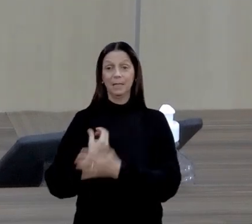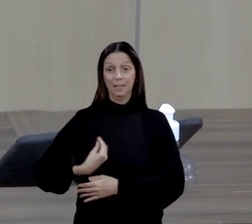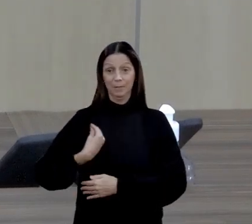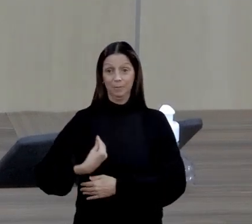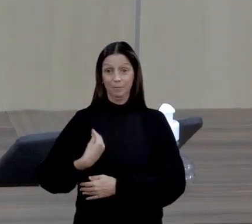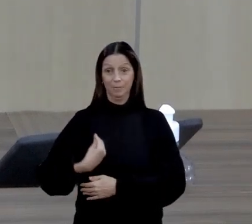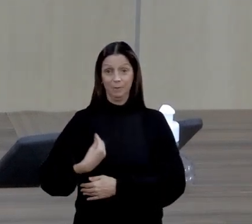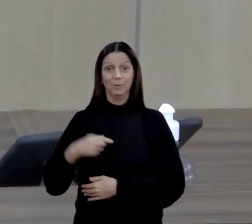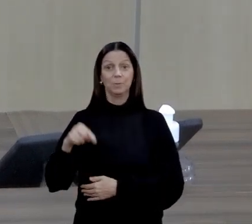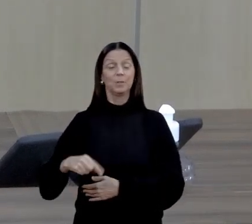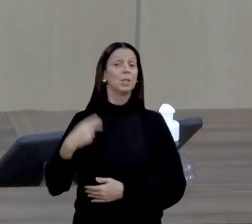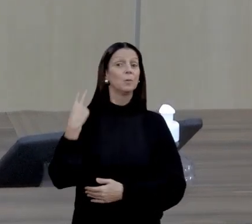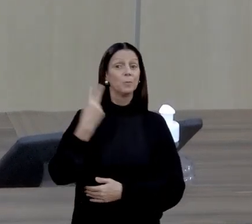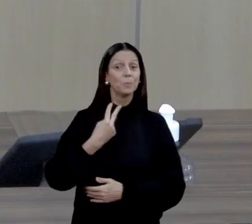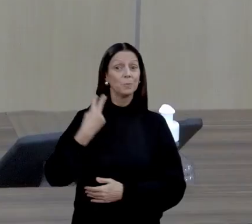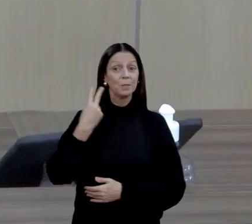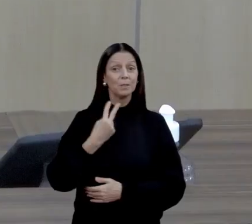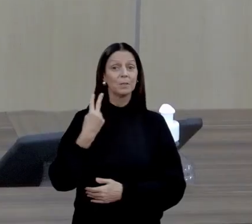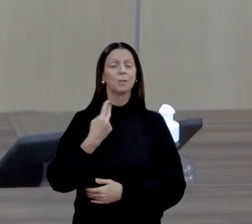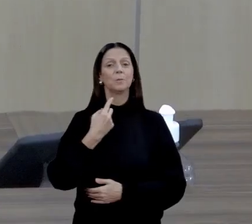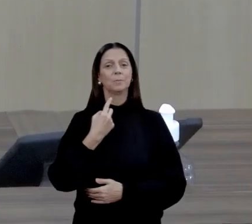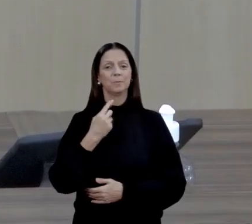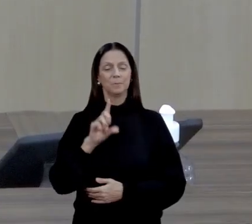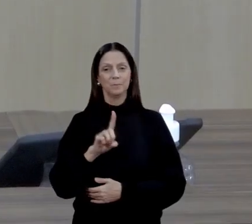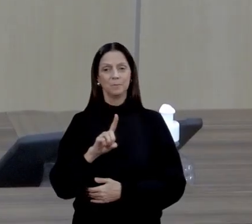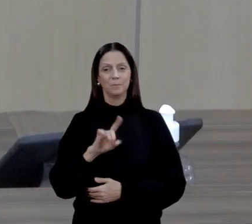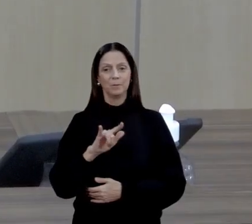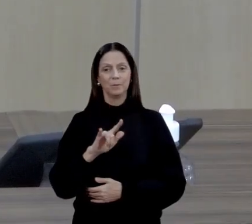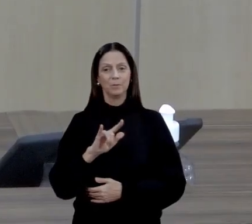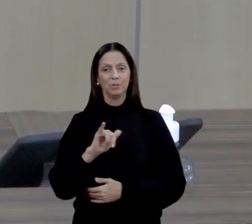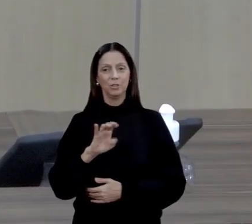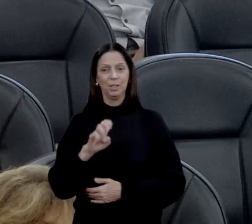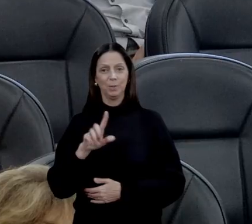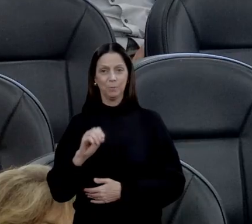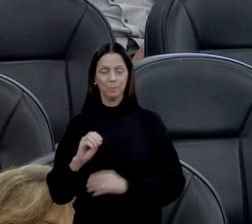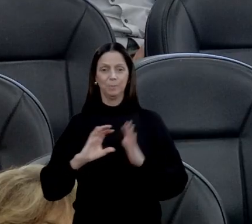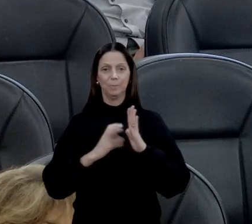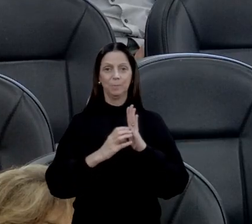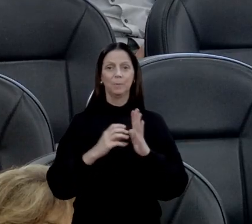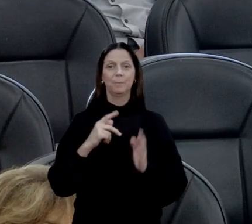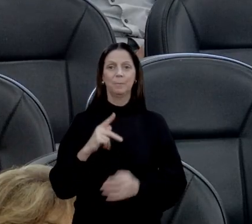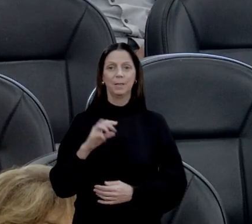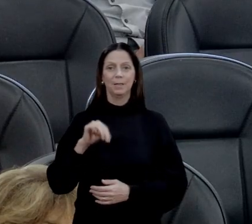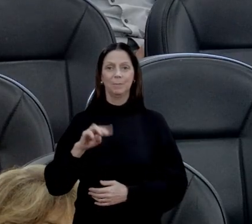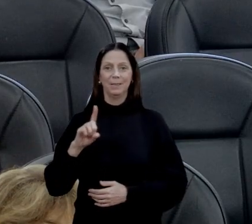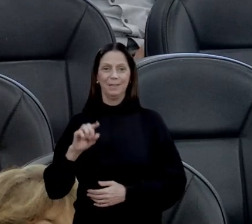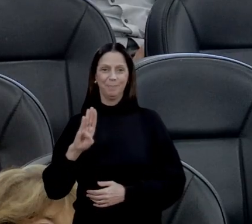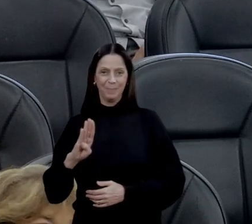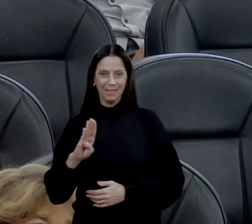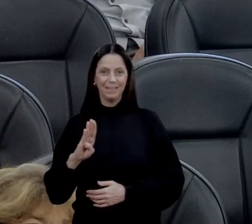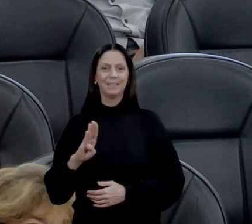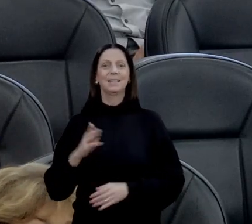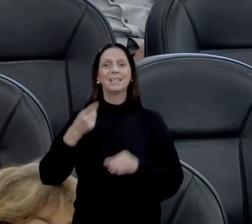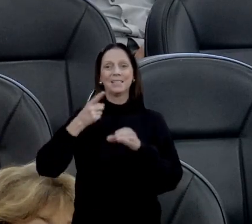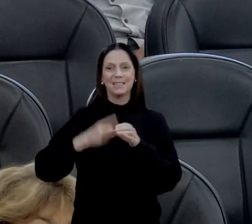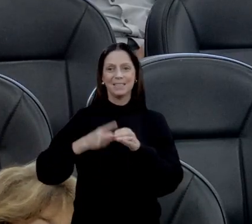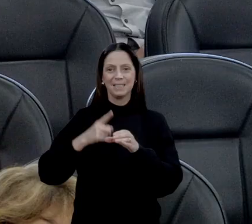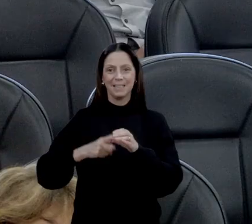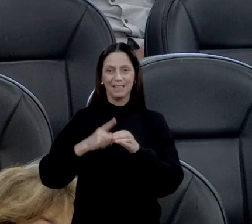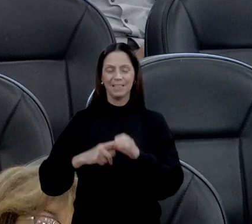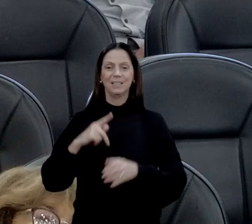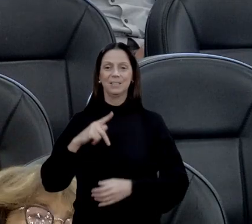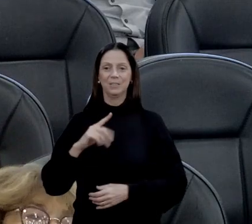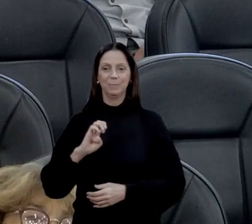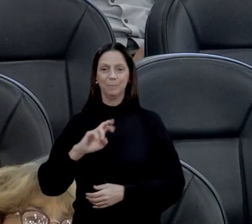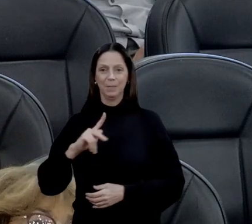do vereador Diego Matiello, MDB de Penha, presidente da Câmara